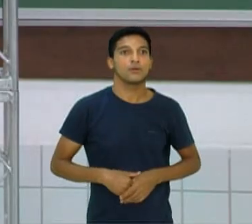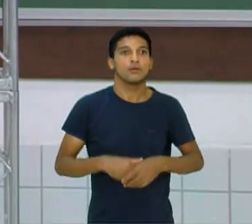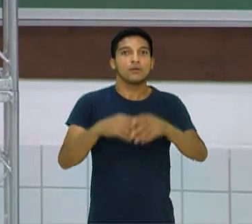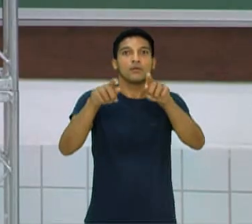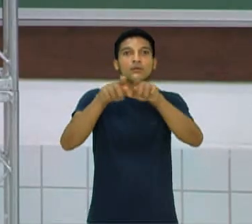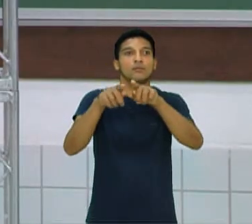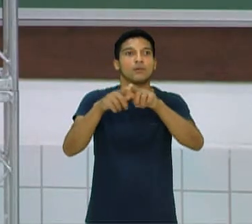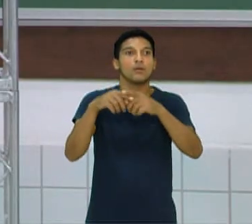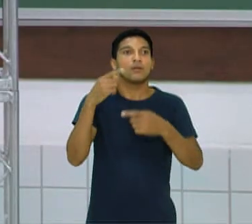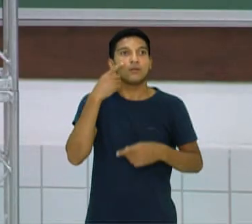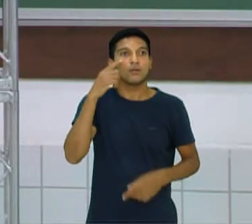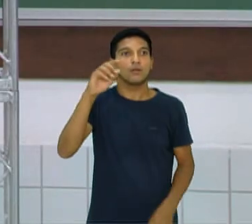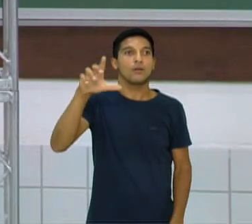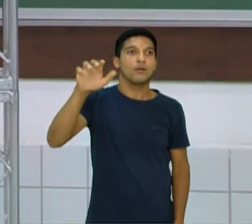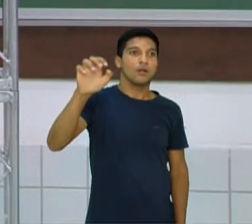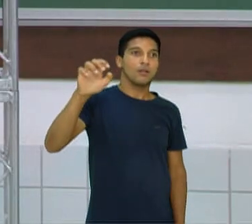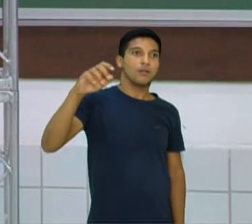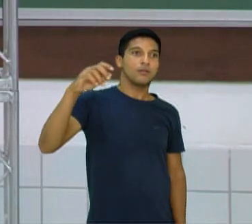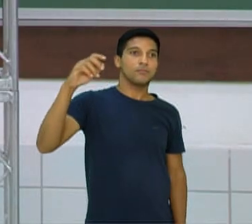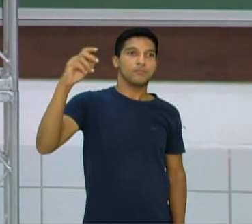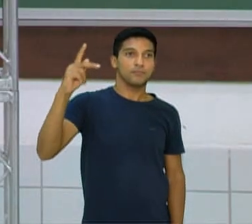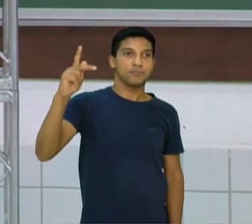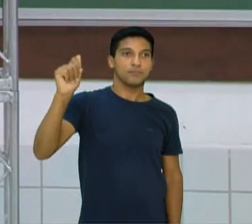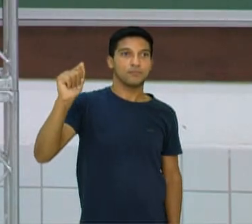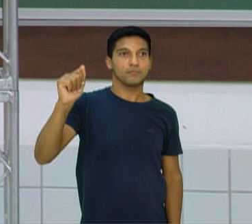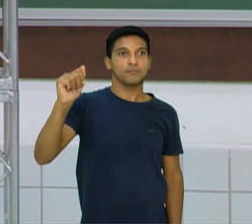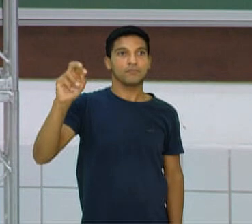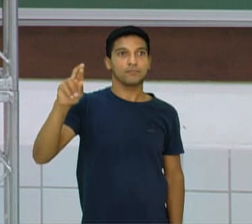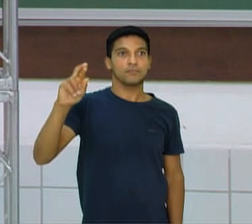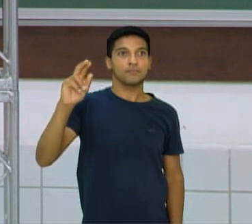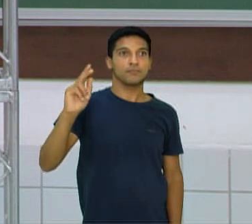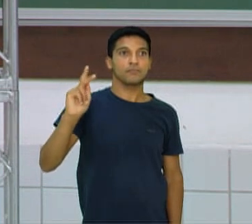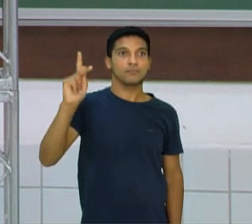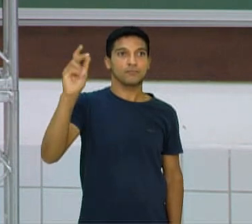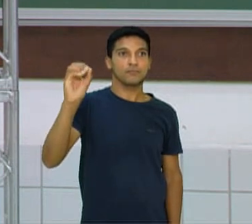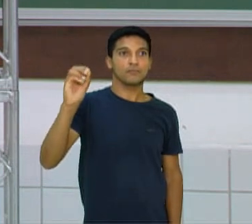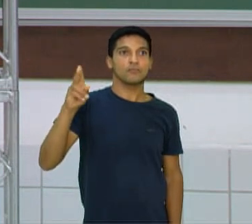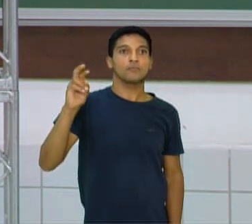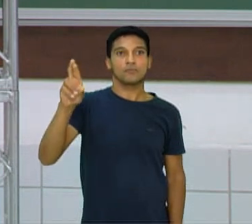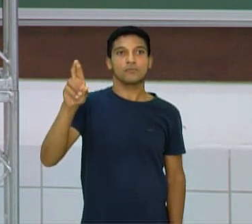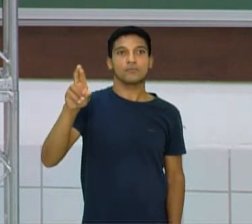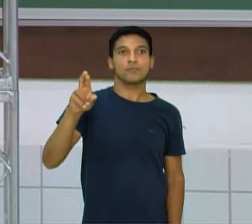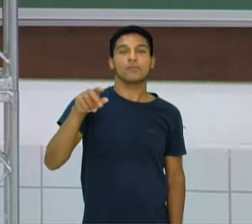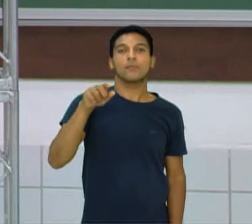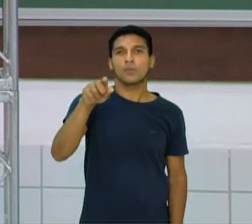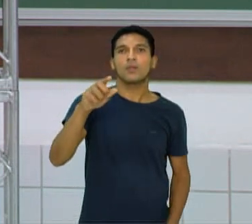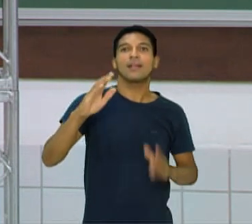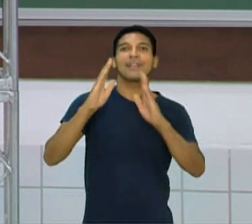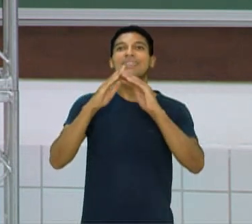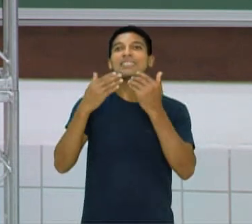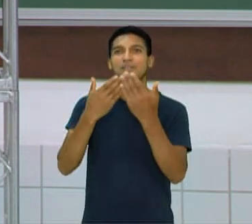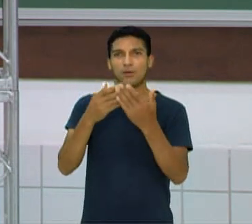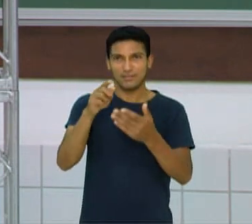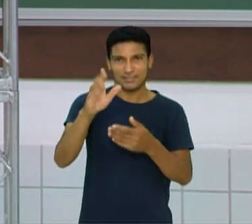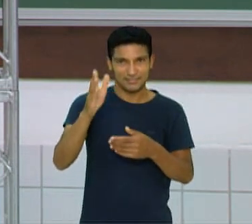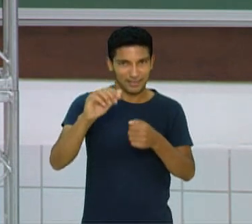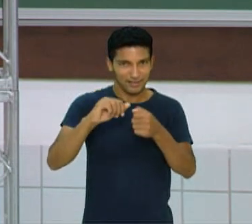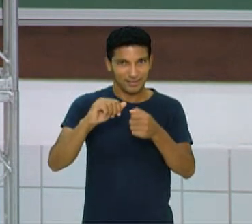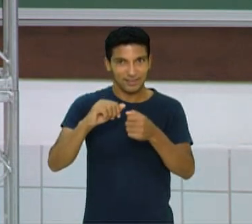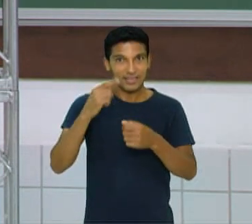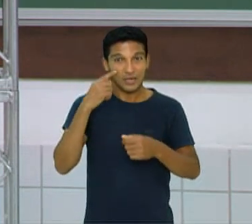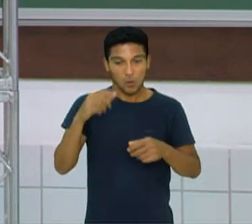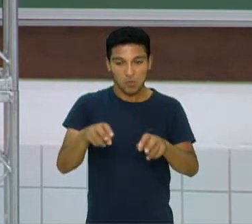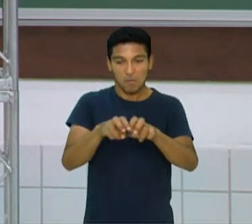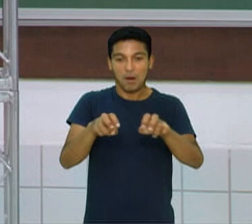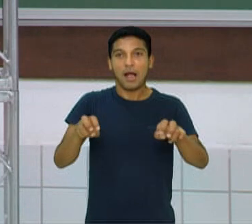mais conhecidos na nossa escola, né? Quem nunca fez Le Parkour aí na escola, pulou por cima dos bancos,